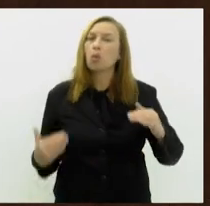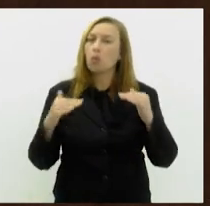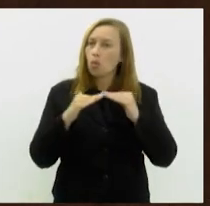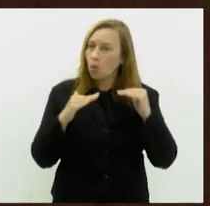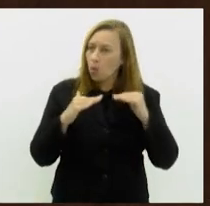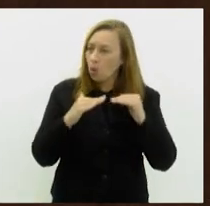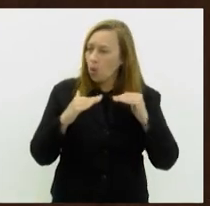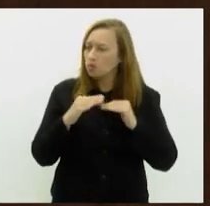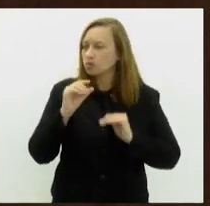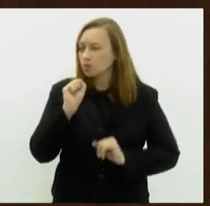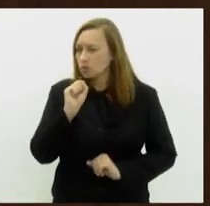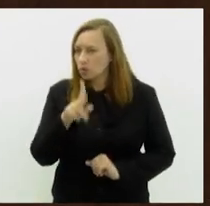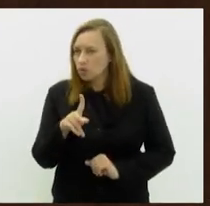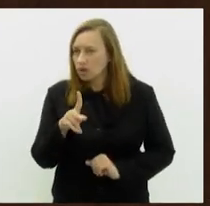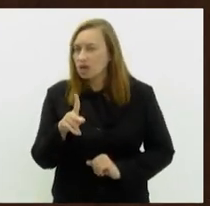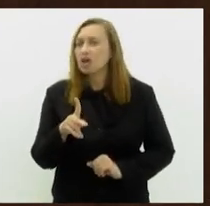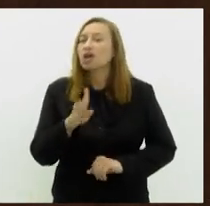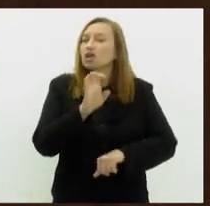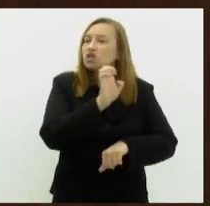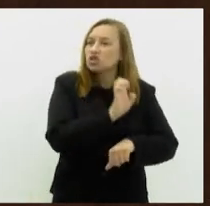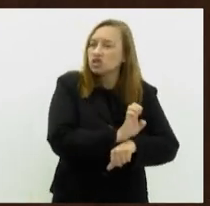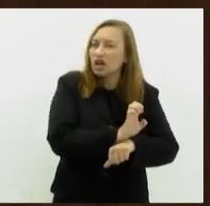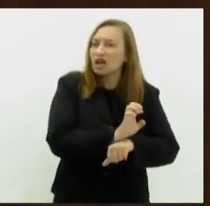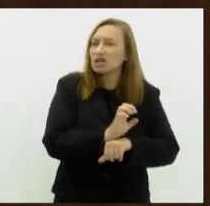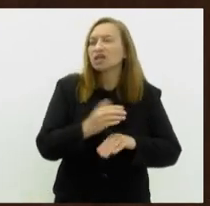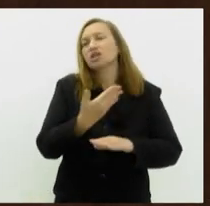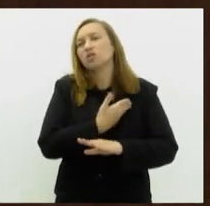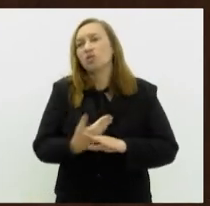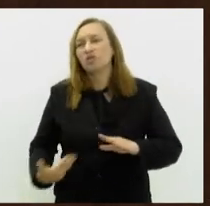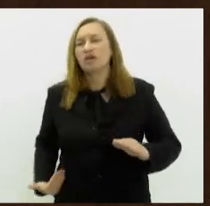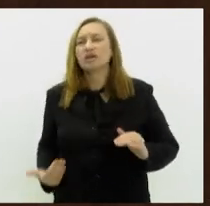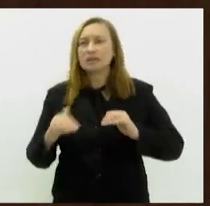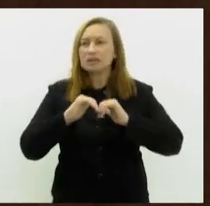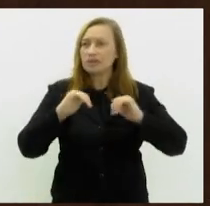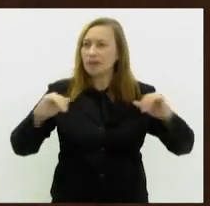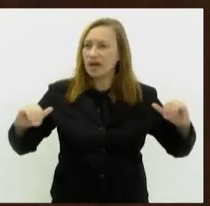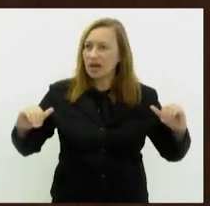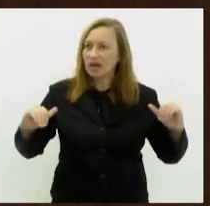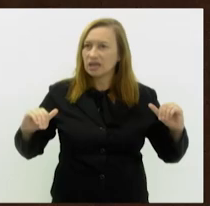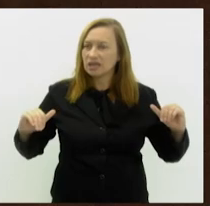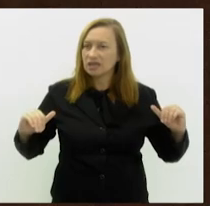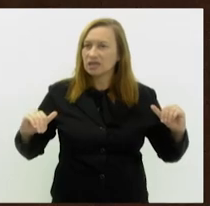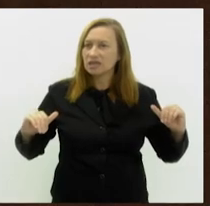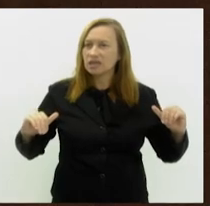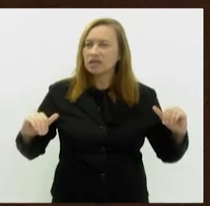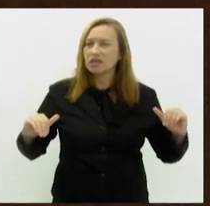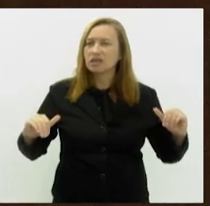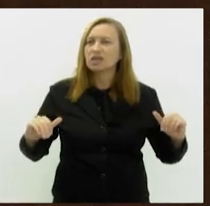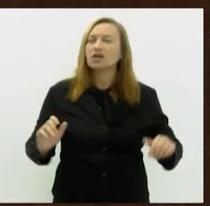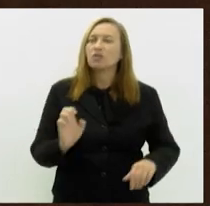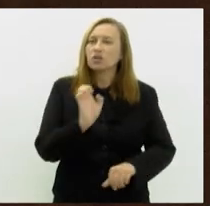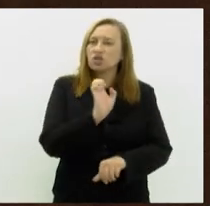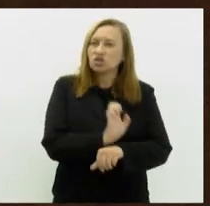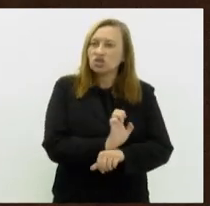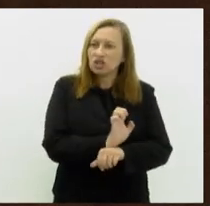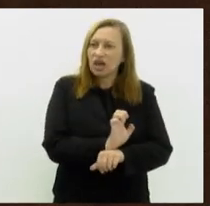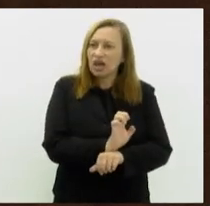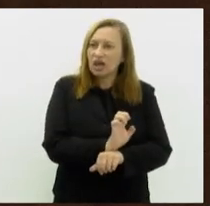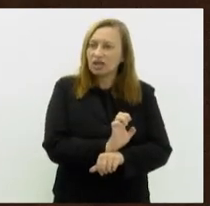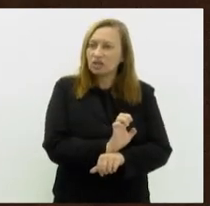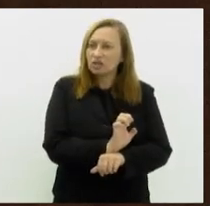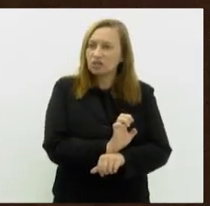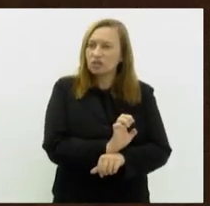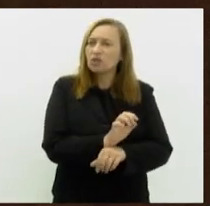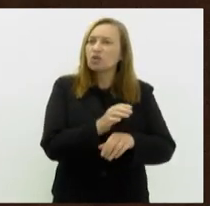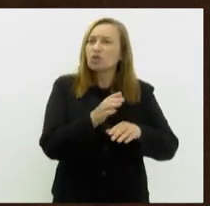concordo com isso. Estado e governo são coisas distintas. O Estado fica, os governos passam. E é